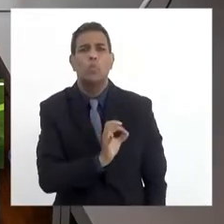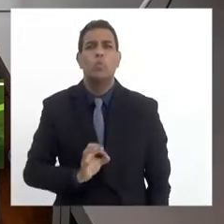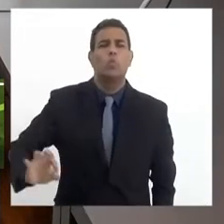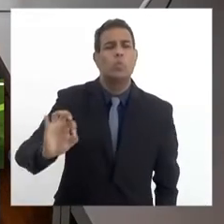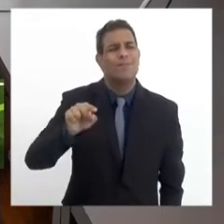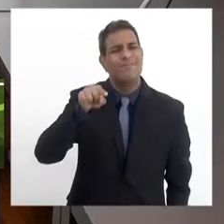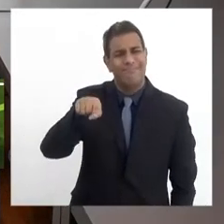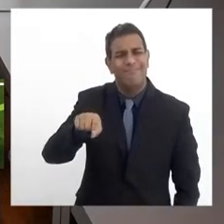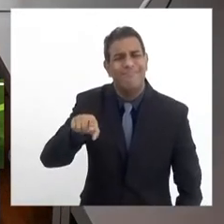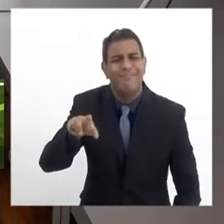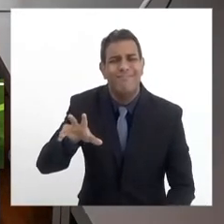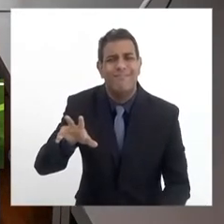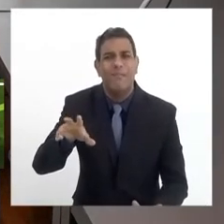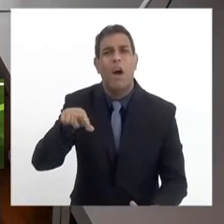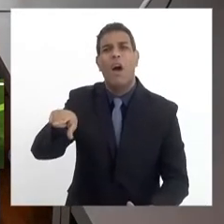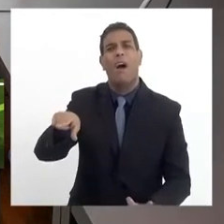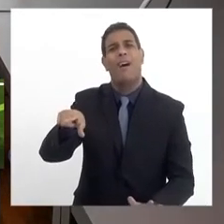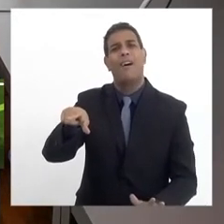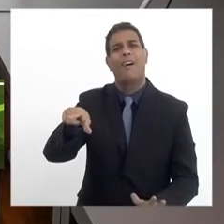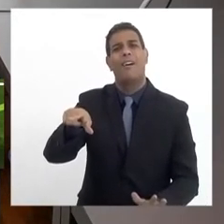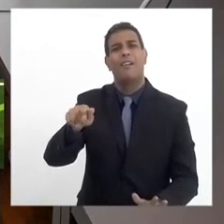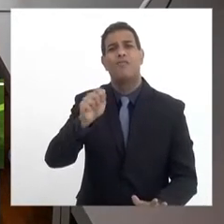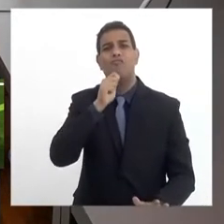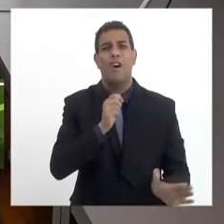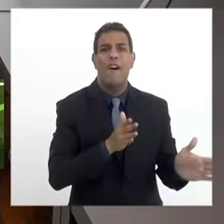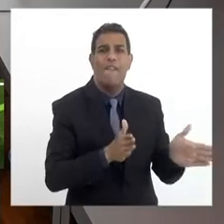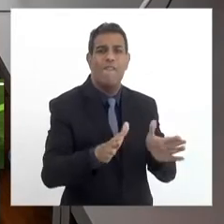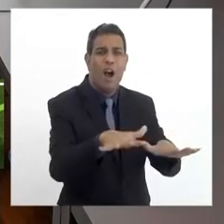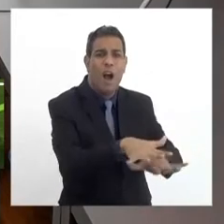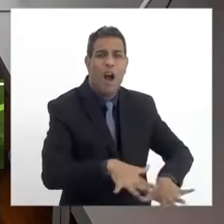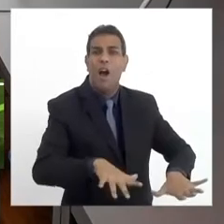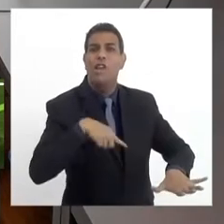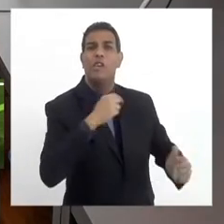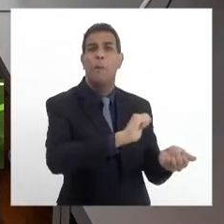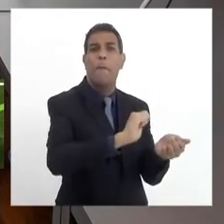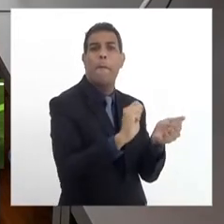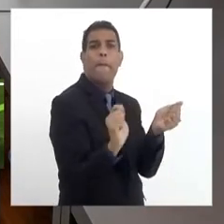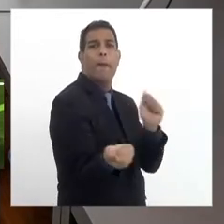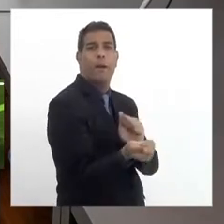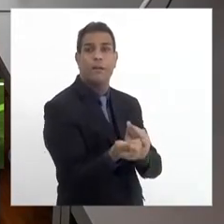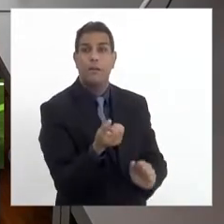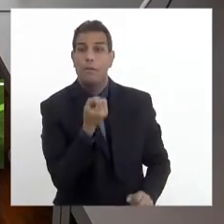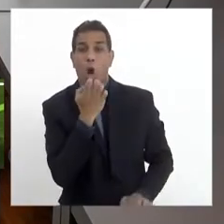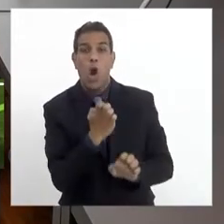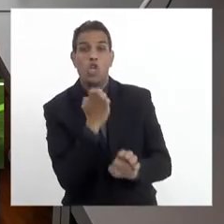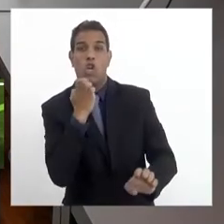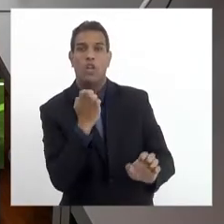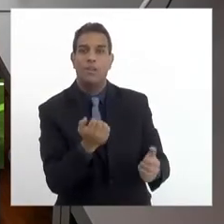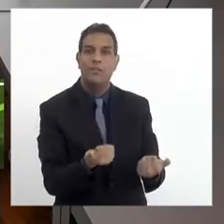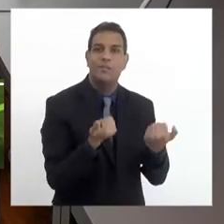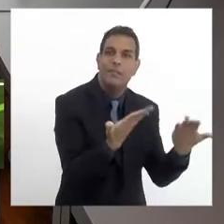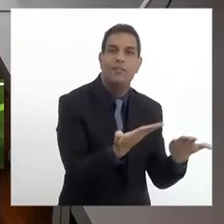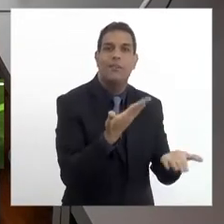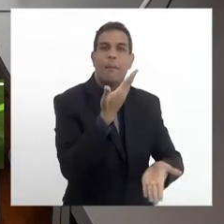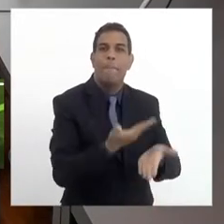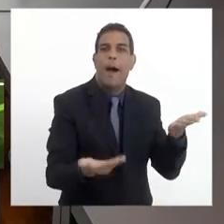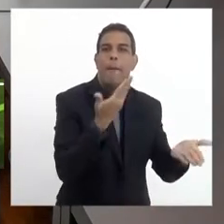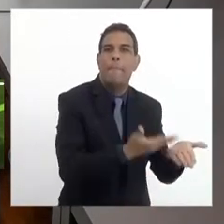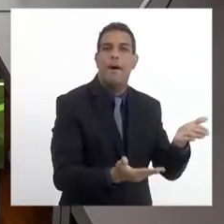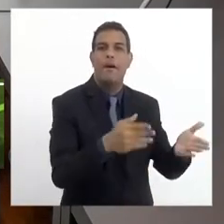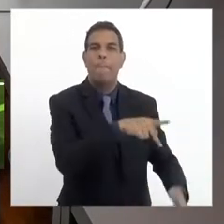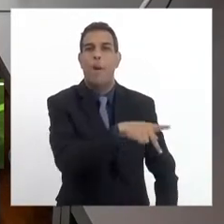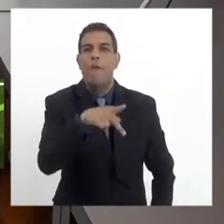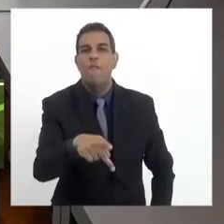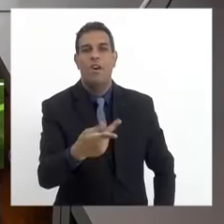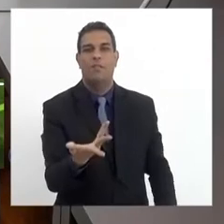pensar. Não é a escada, não é... Porque isso tudo a gente muda. Um bom engenheiro muda uma escada, um bom